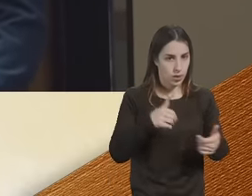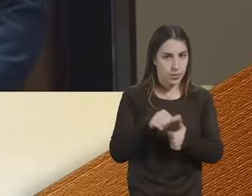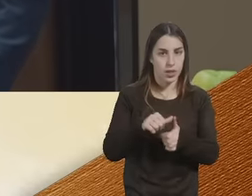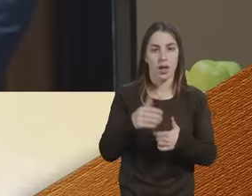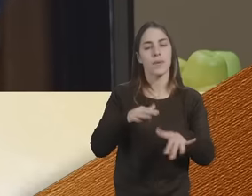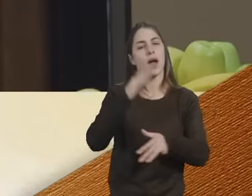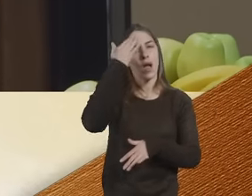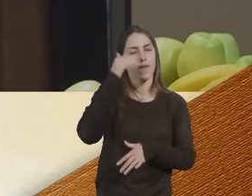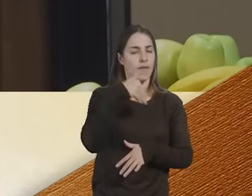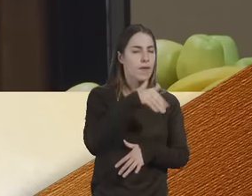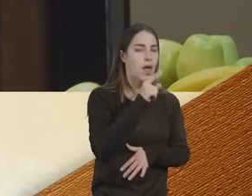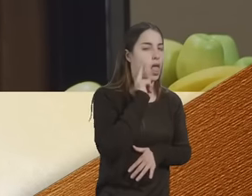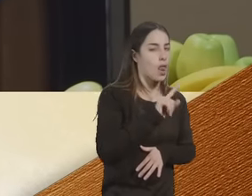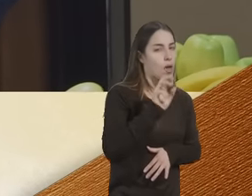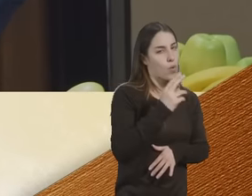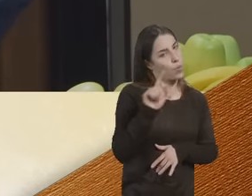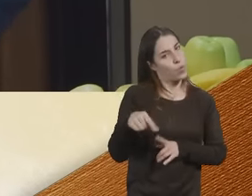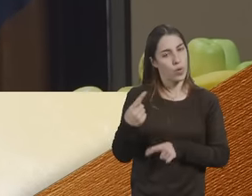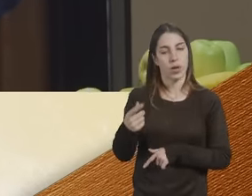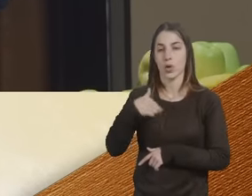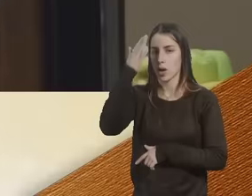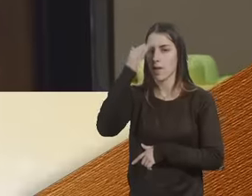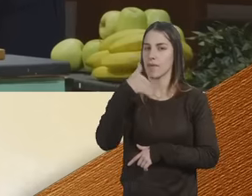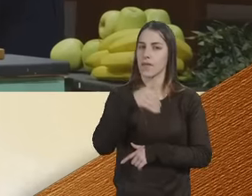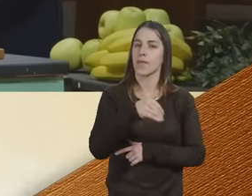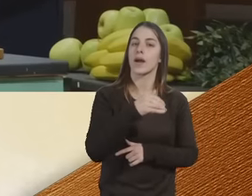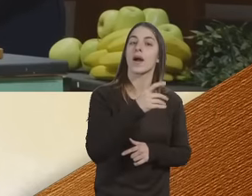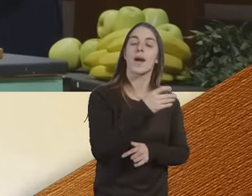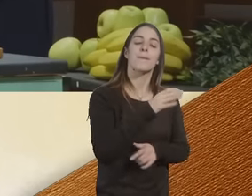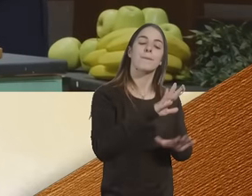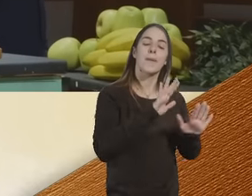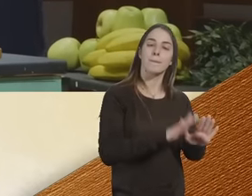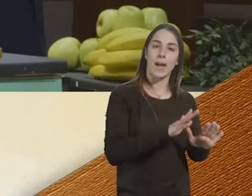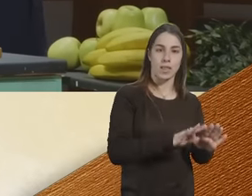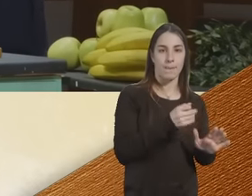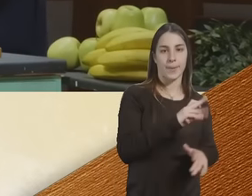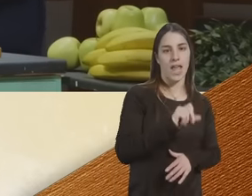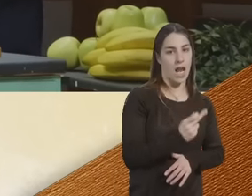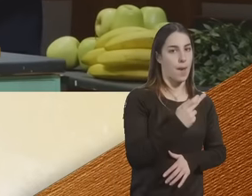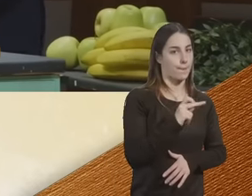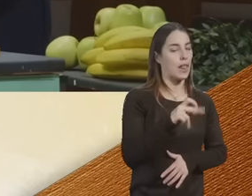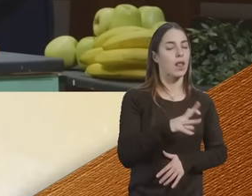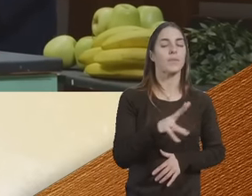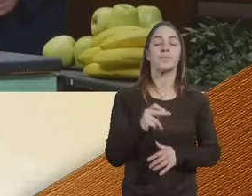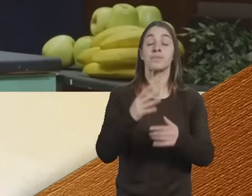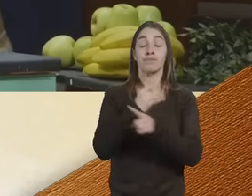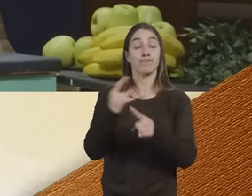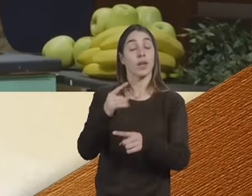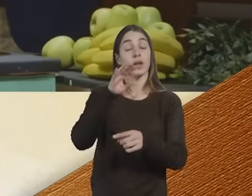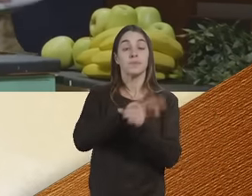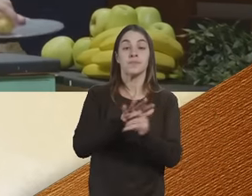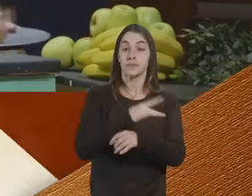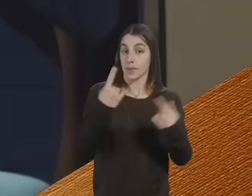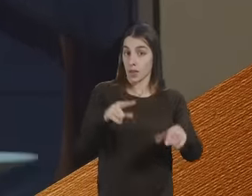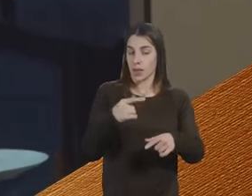ela ou a pequena panda? Vai ser eliminada. Certo, muito sincero, eu acho que vai ser a pequena panda. Eu vou pôr aqui as batatas. Porque a questão é, eu vou só servir